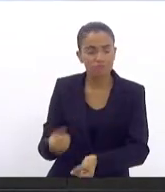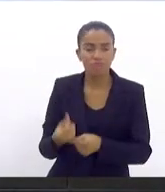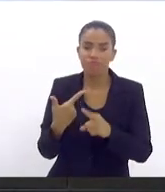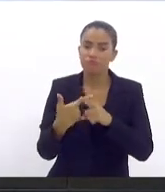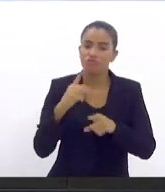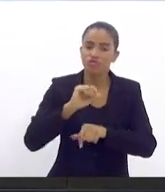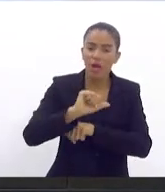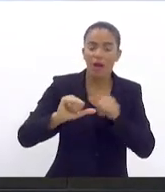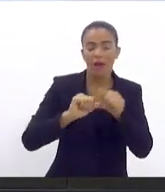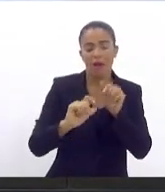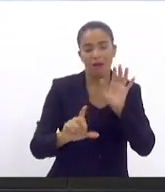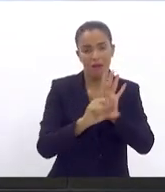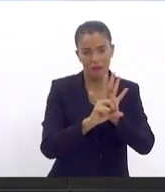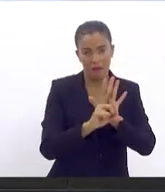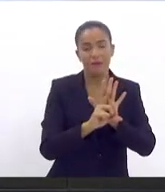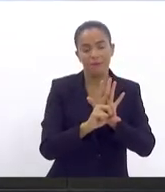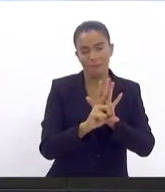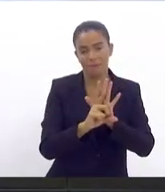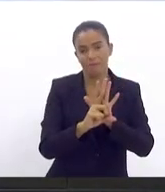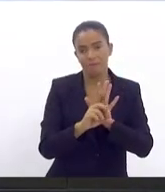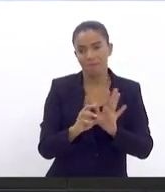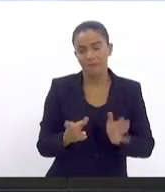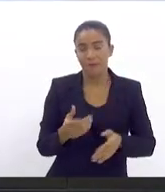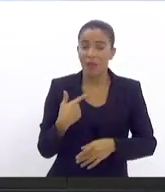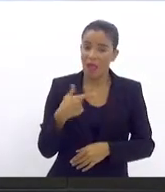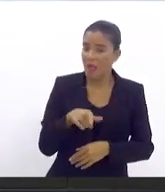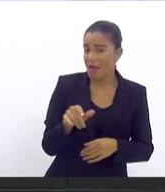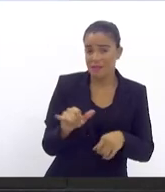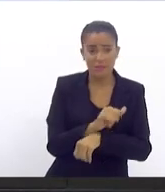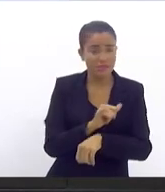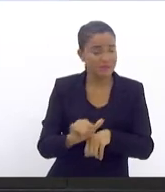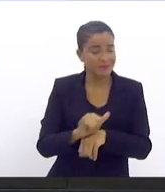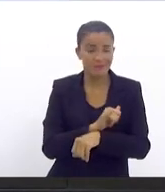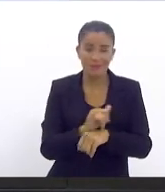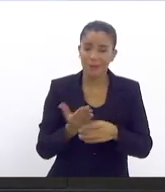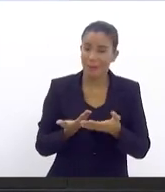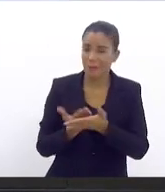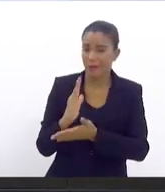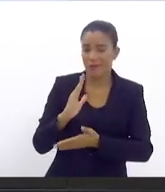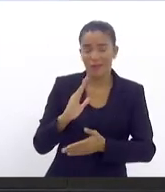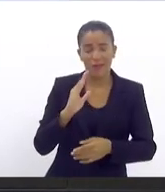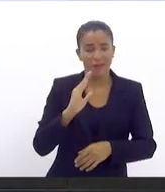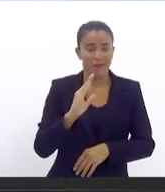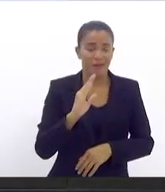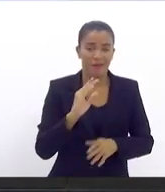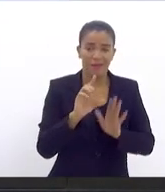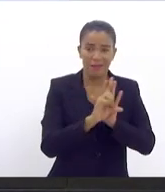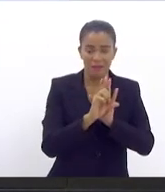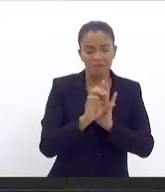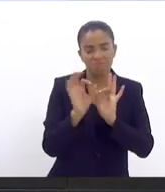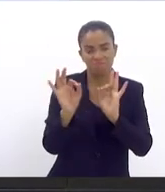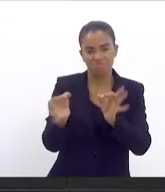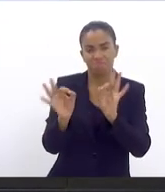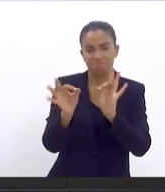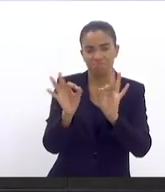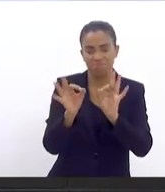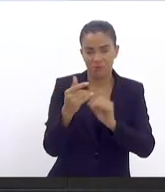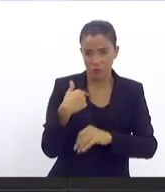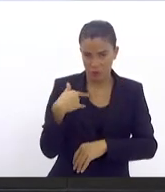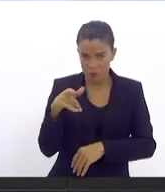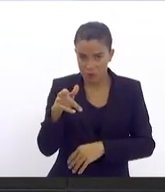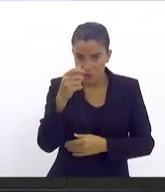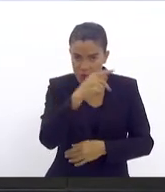adequada. É um estabelecimento, um procedimento para defender o projeto da deputada Dani ou de qualquer outro colega. Certíssimo. Presidente, se Vossa Excelência me